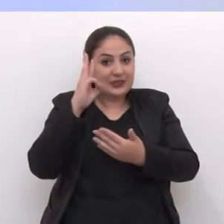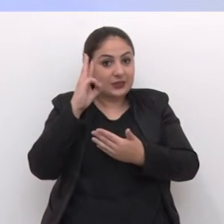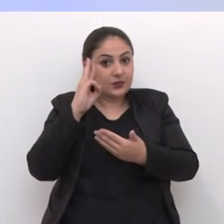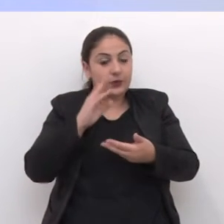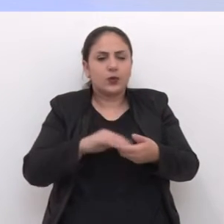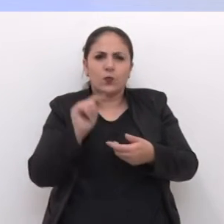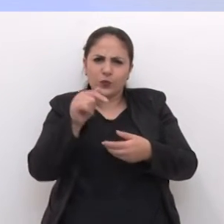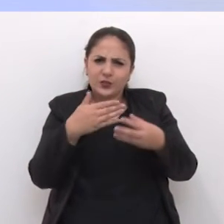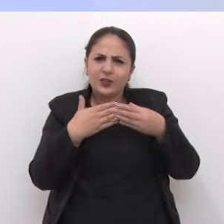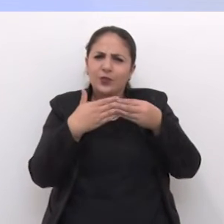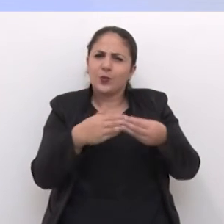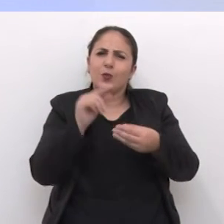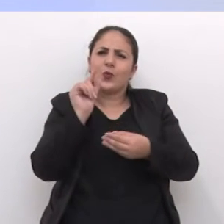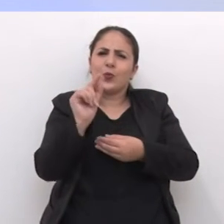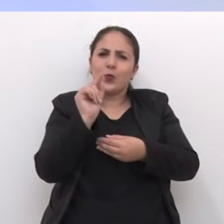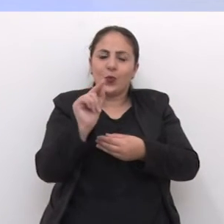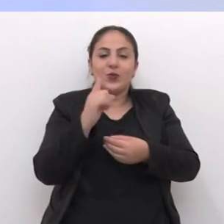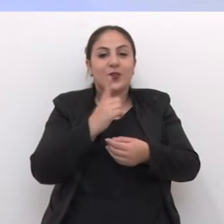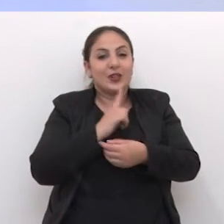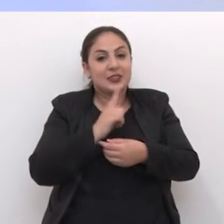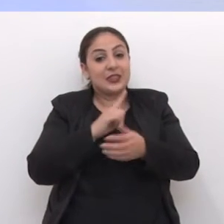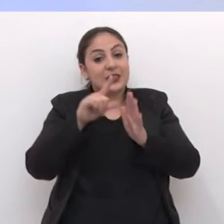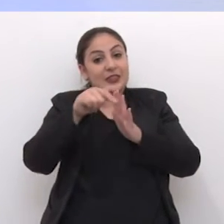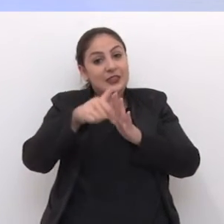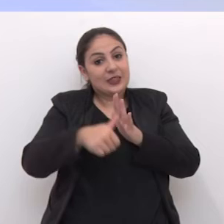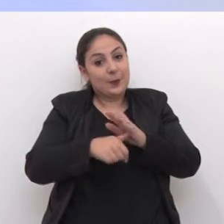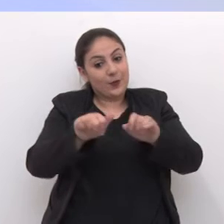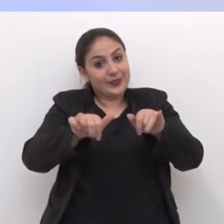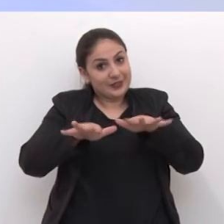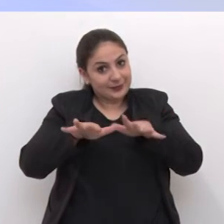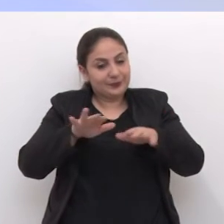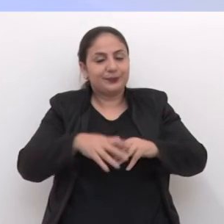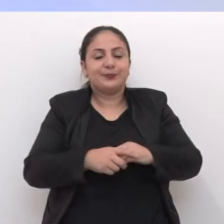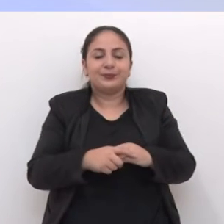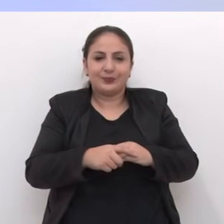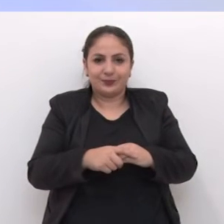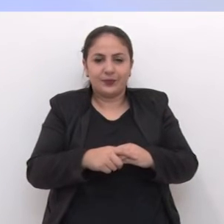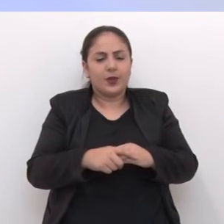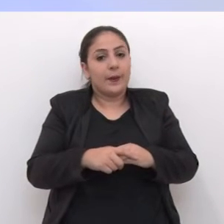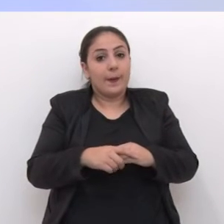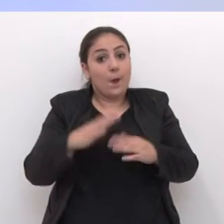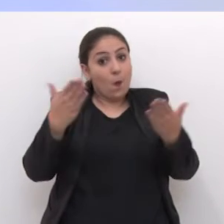desta terça-feira, você acompanha um pouco do que vai ao ar logo após